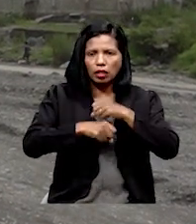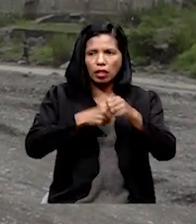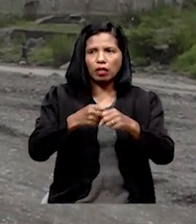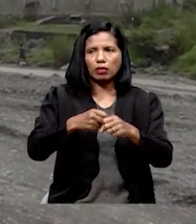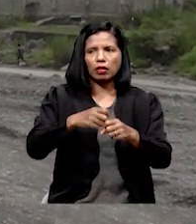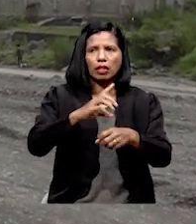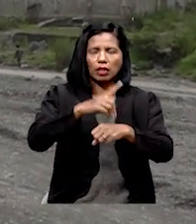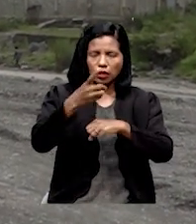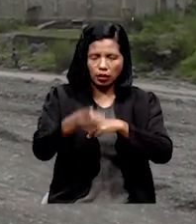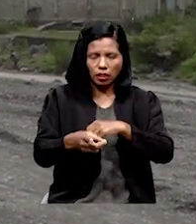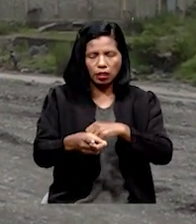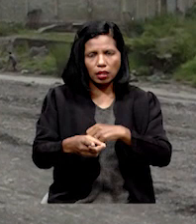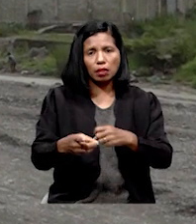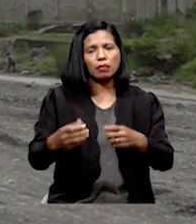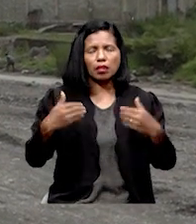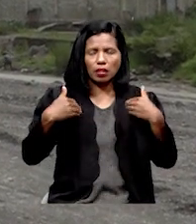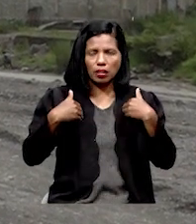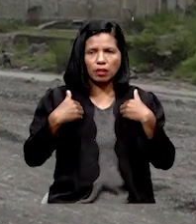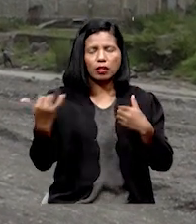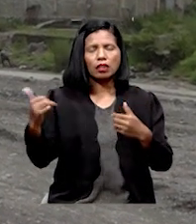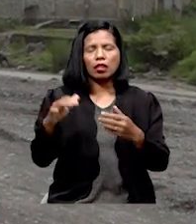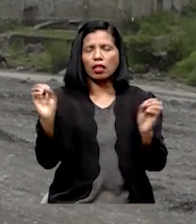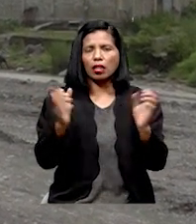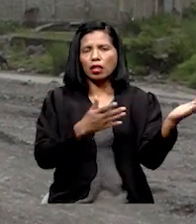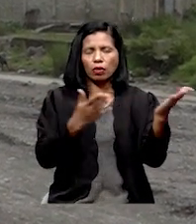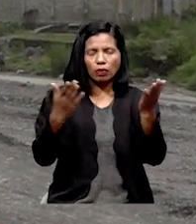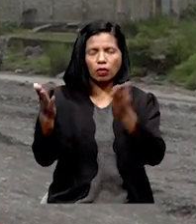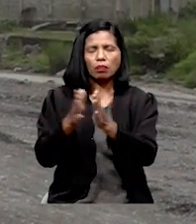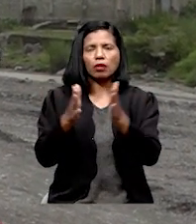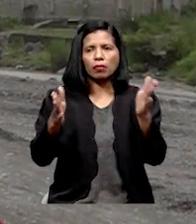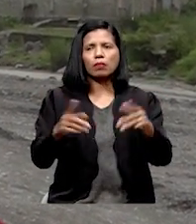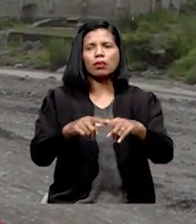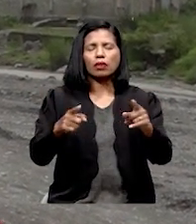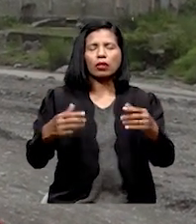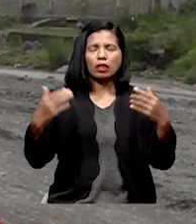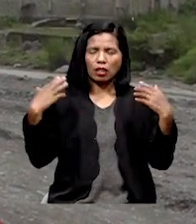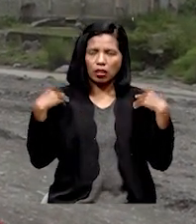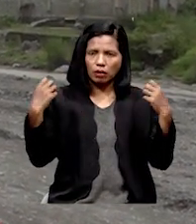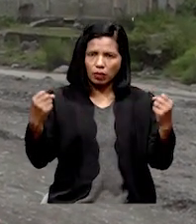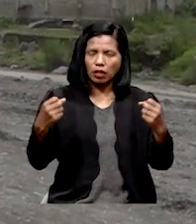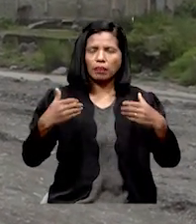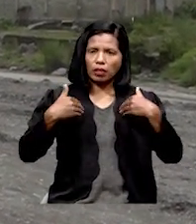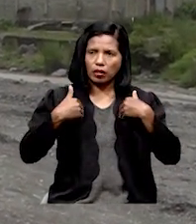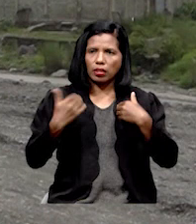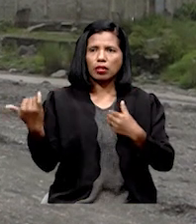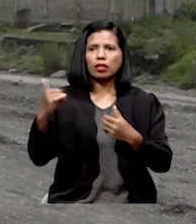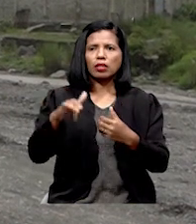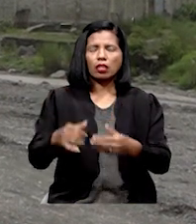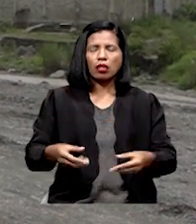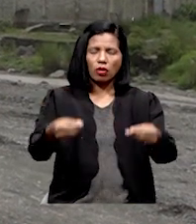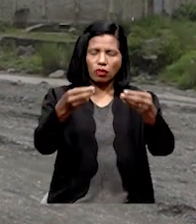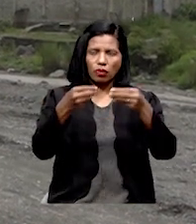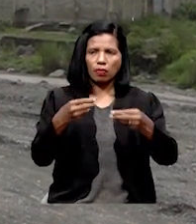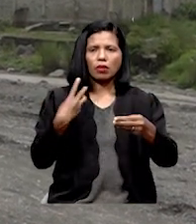nebe akontese ne duni e sira la lori buat bot mai be tirne sirari kibit nebe iha e sira oferese mai apoio